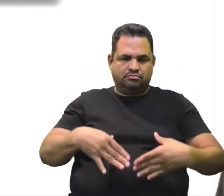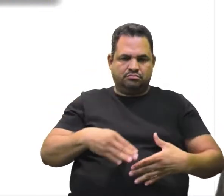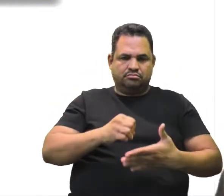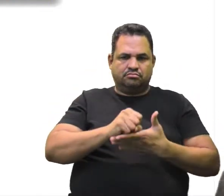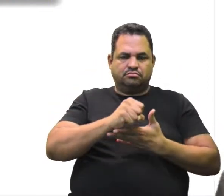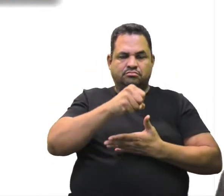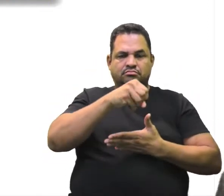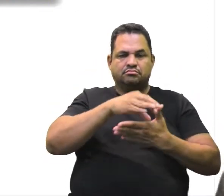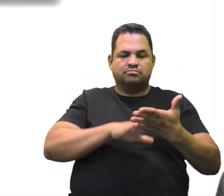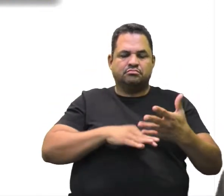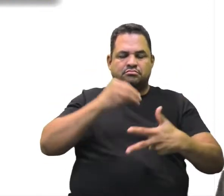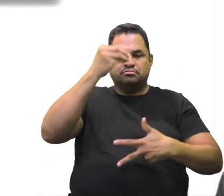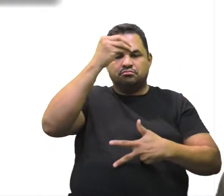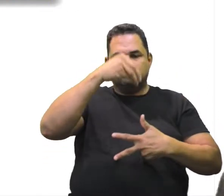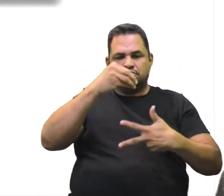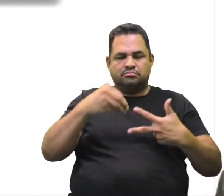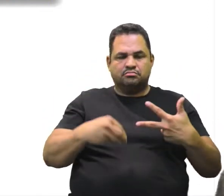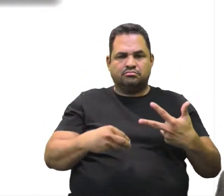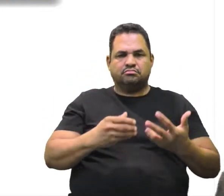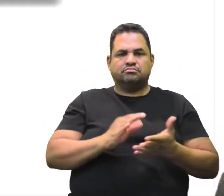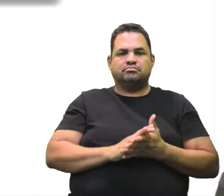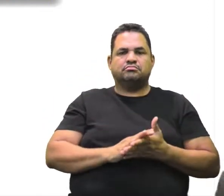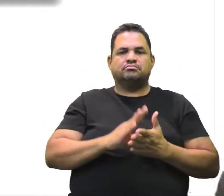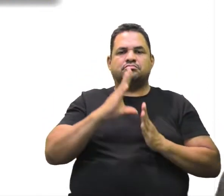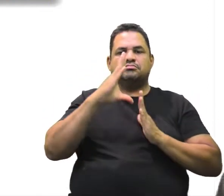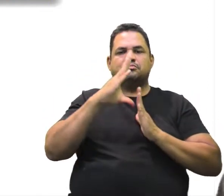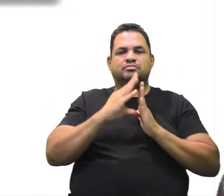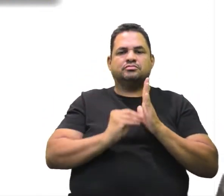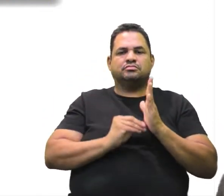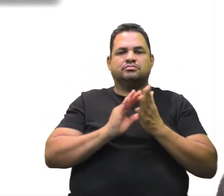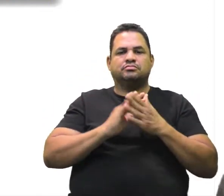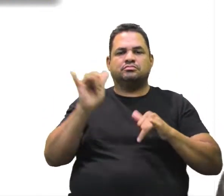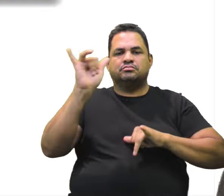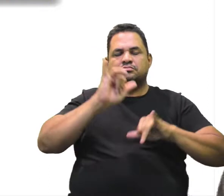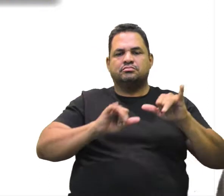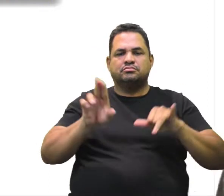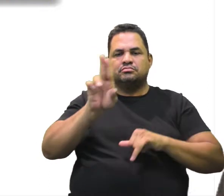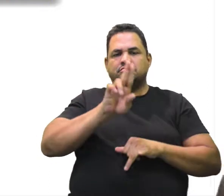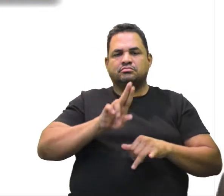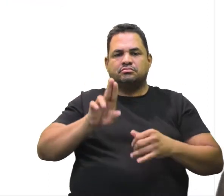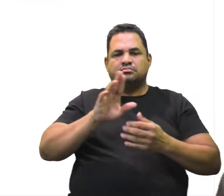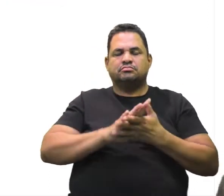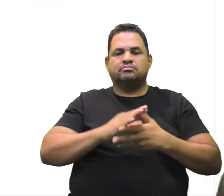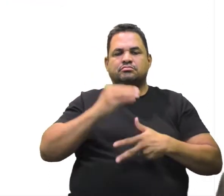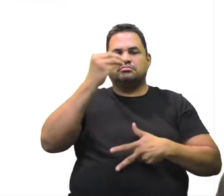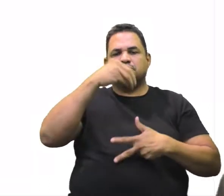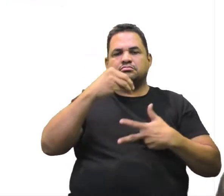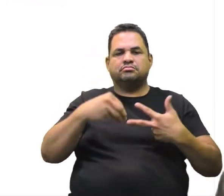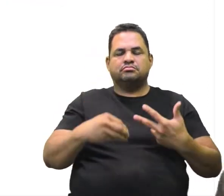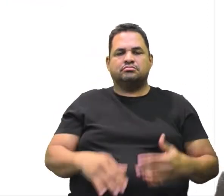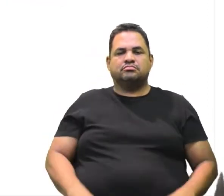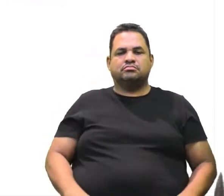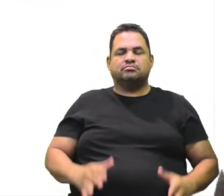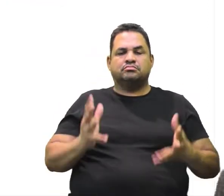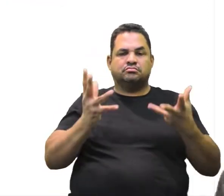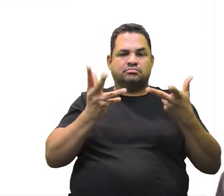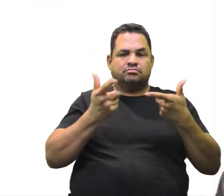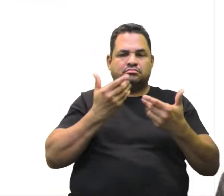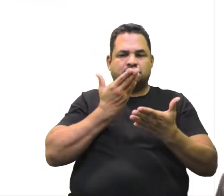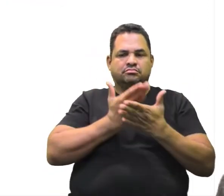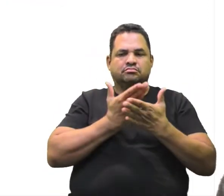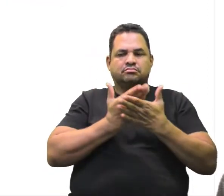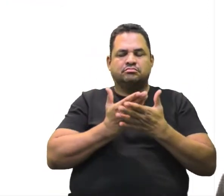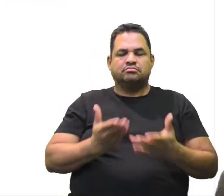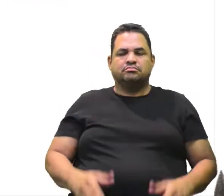Enem. Aqui nós vamos ter conteúdos de química aplicado em questões do Enem. A habilidade para